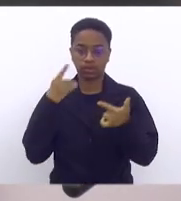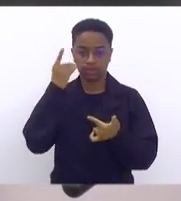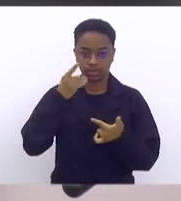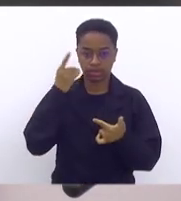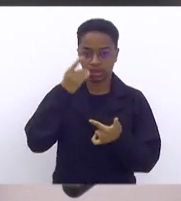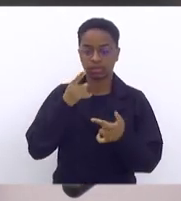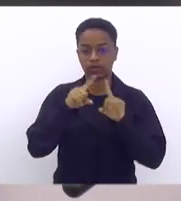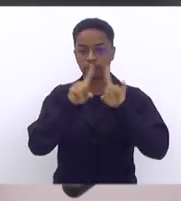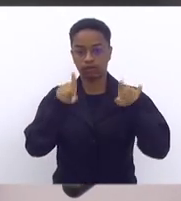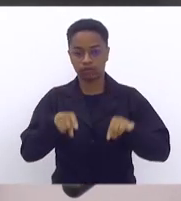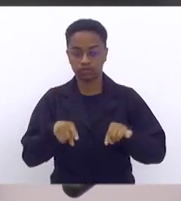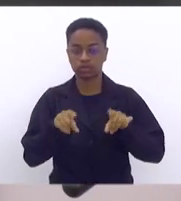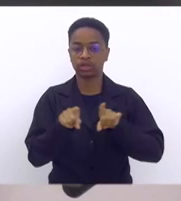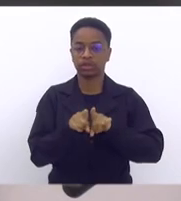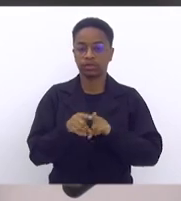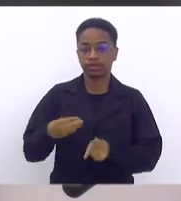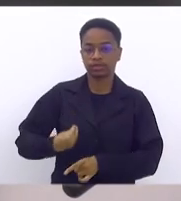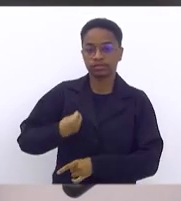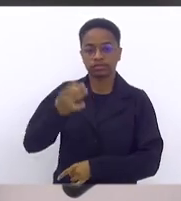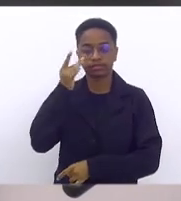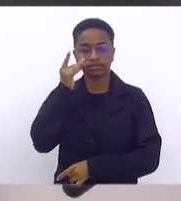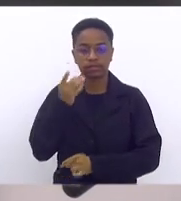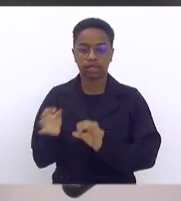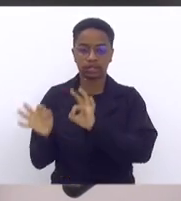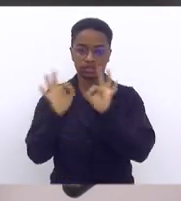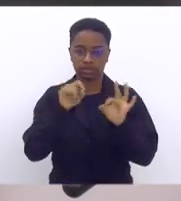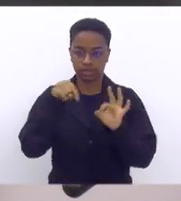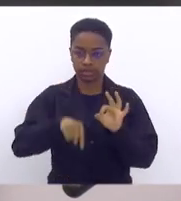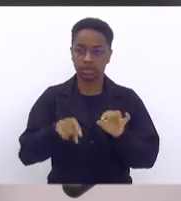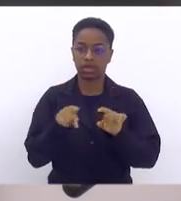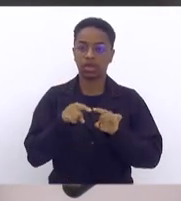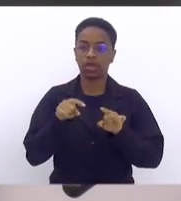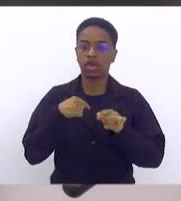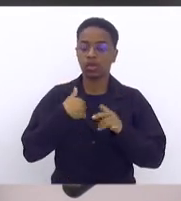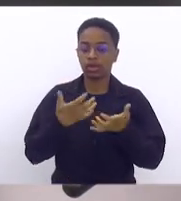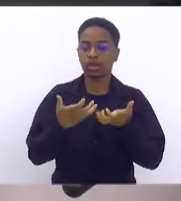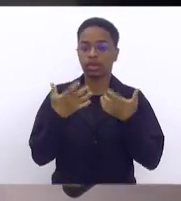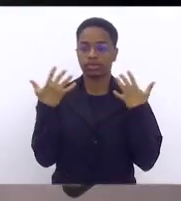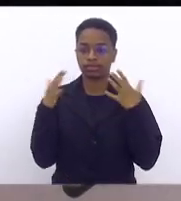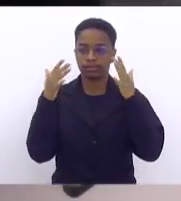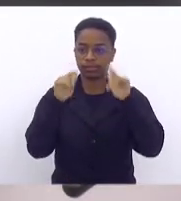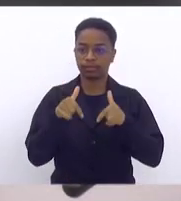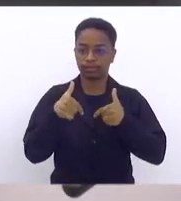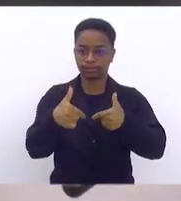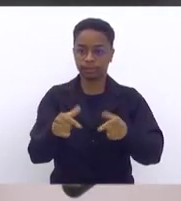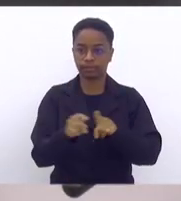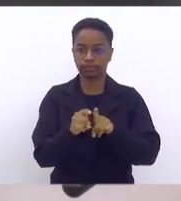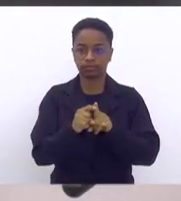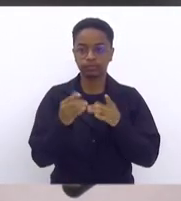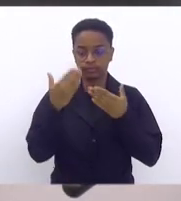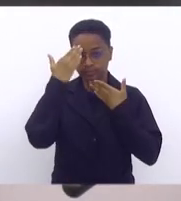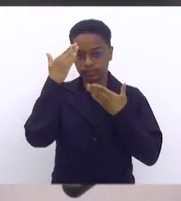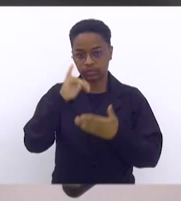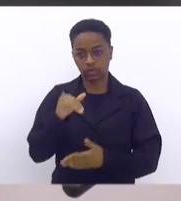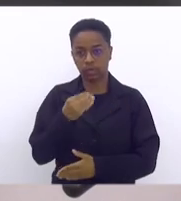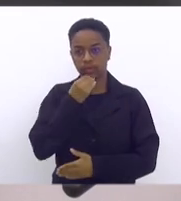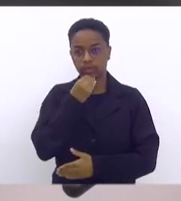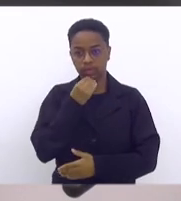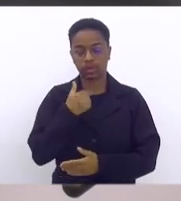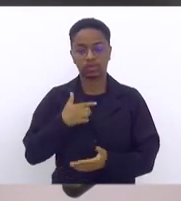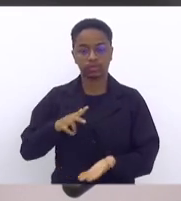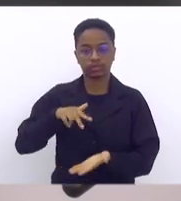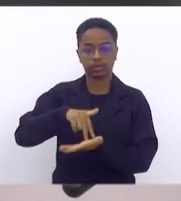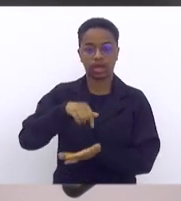deputados, funcionários e os presentes e ouvintes aqui. Né? Eu gostaria de parabenizar a iniciativa, agradecer pela oportunidade de